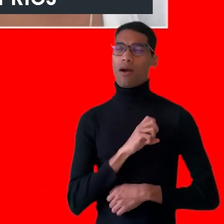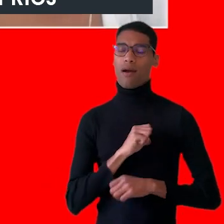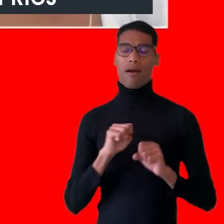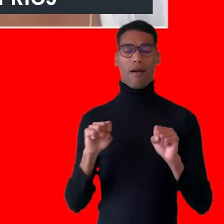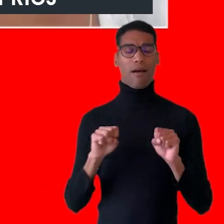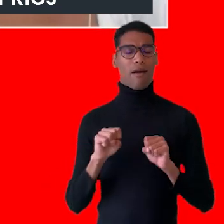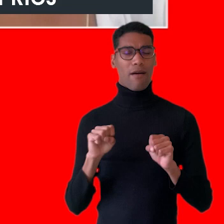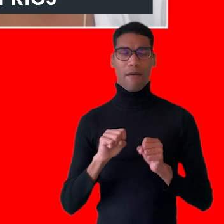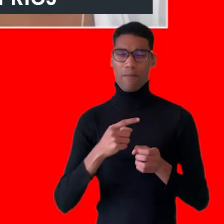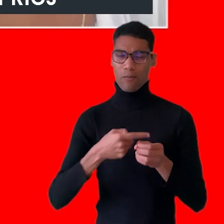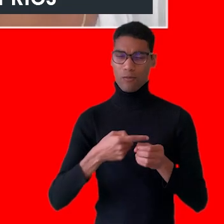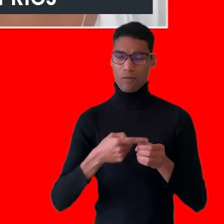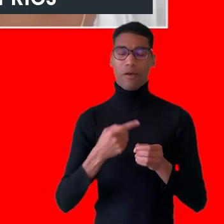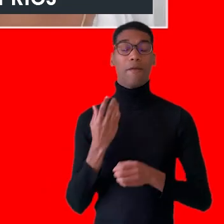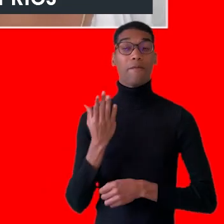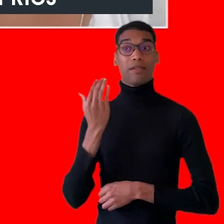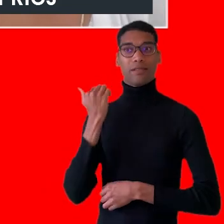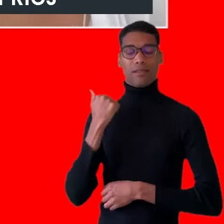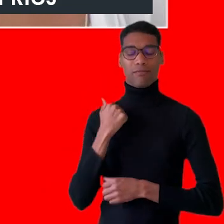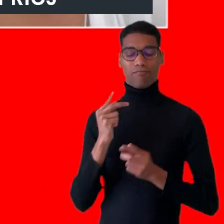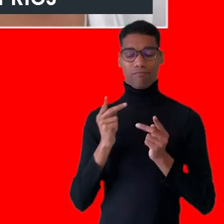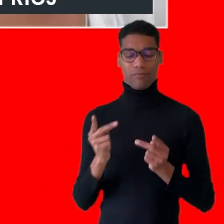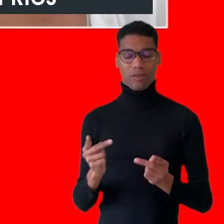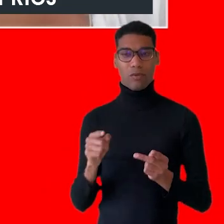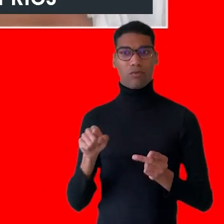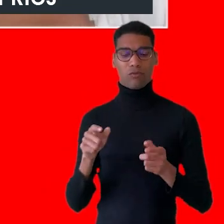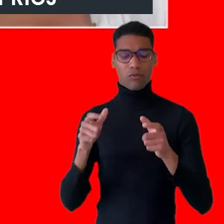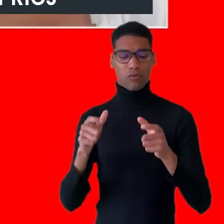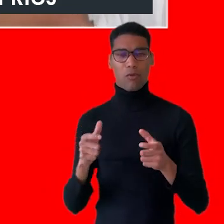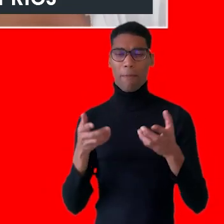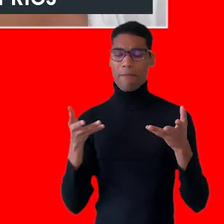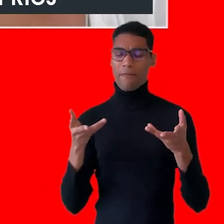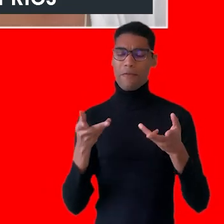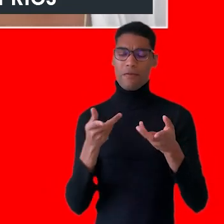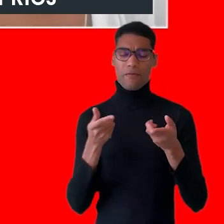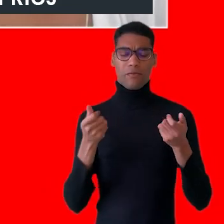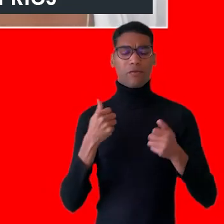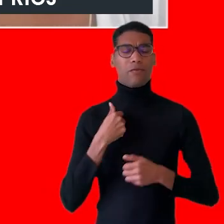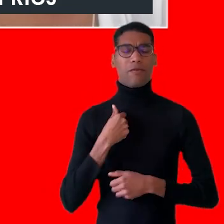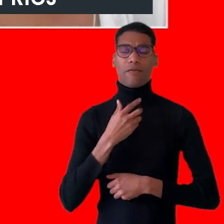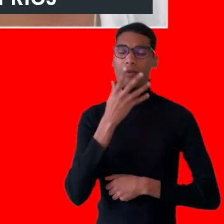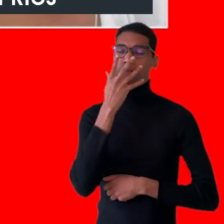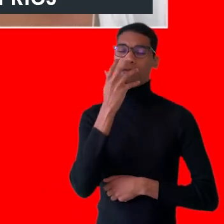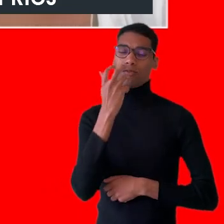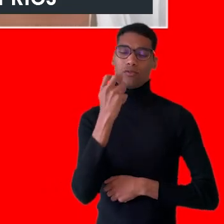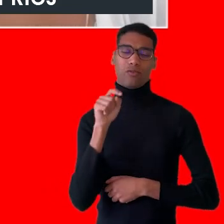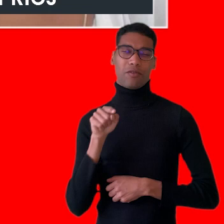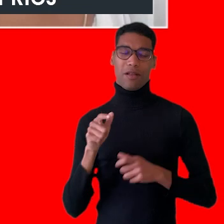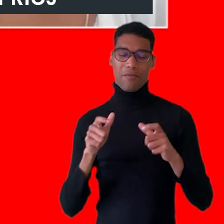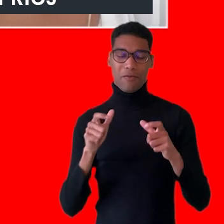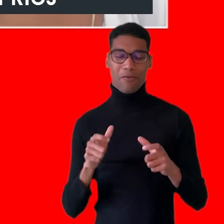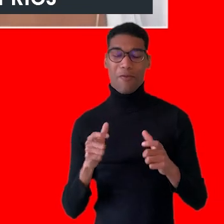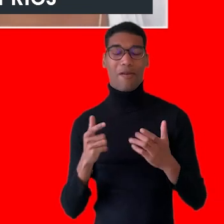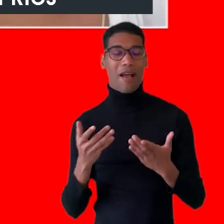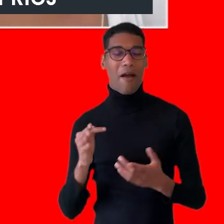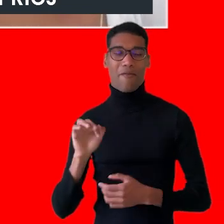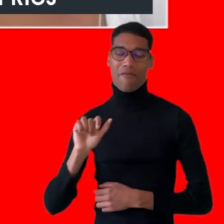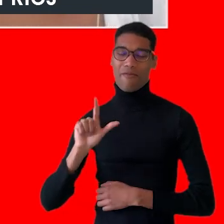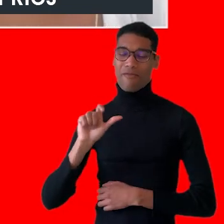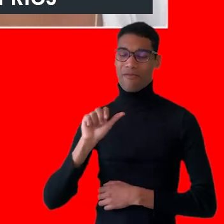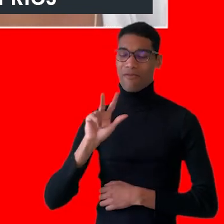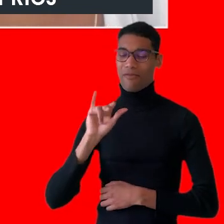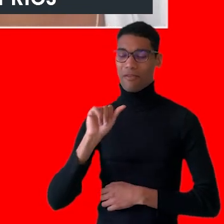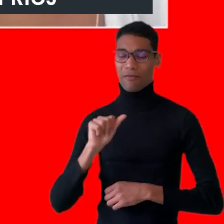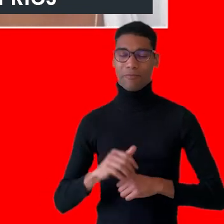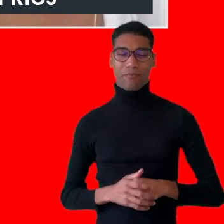cidade. Ai, linda. Já fui com o Grupo Bongá. Pense num lugar maravilhoso. Me apaixonei, Flávia. Né?